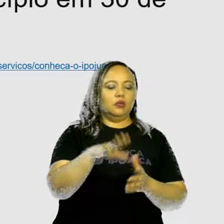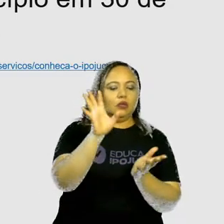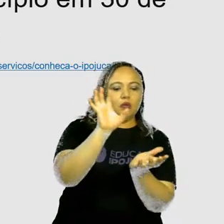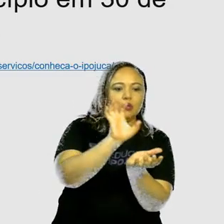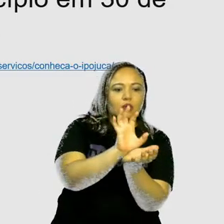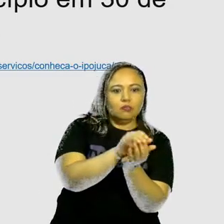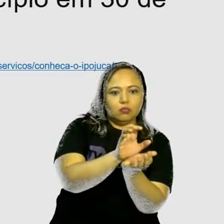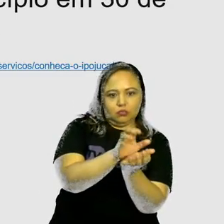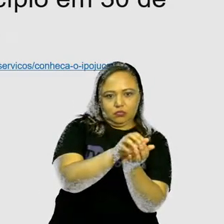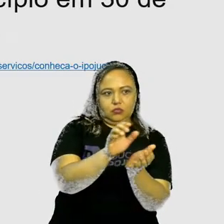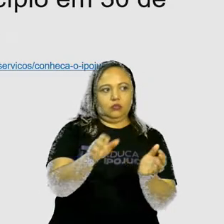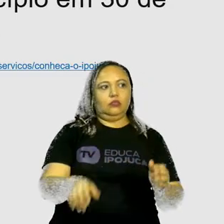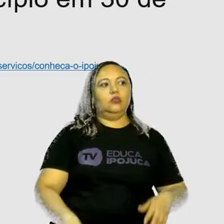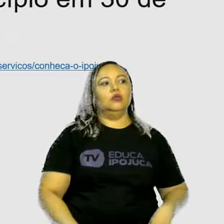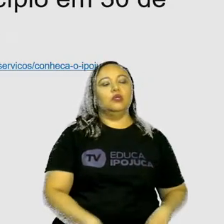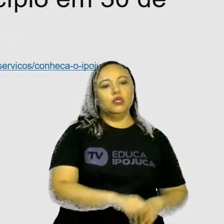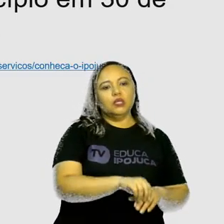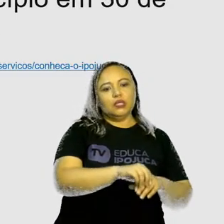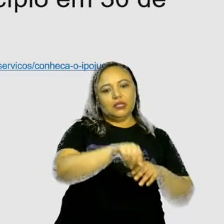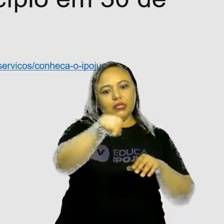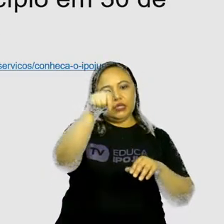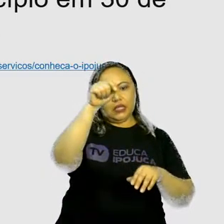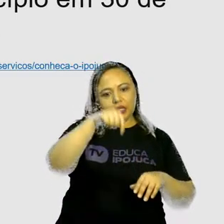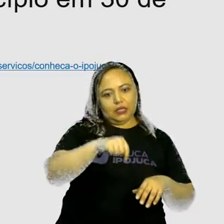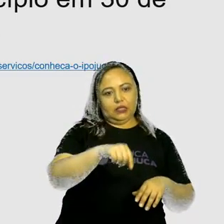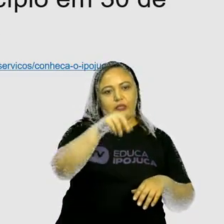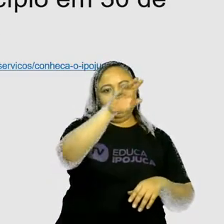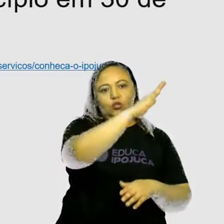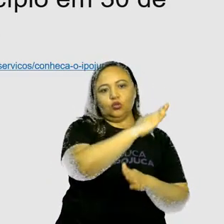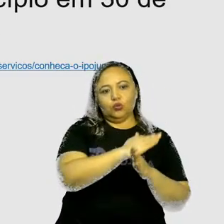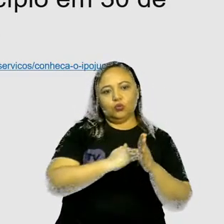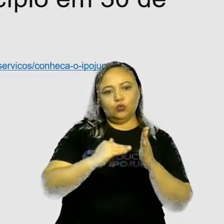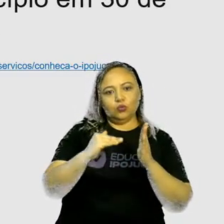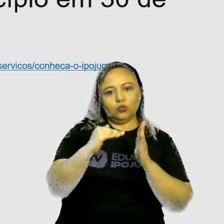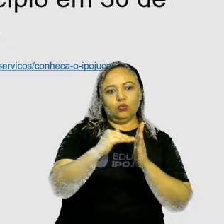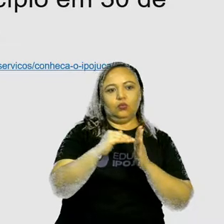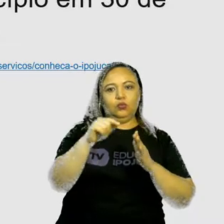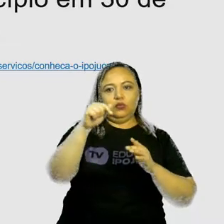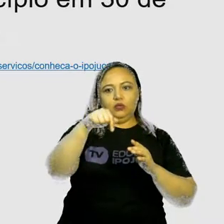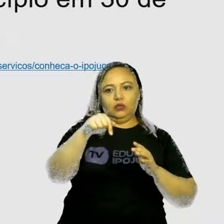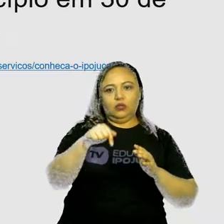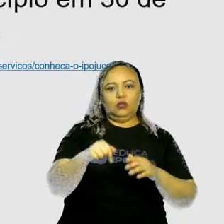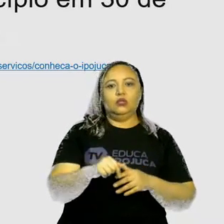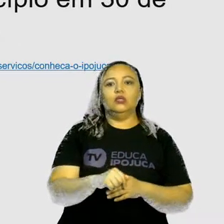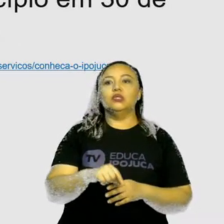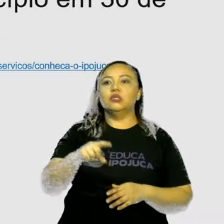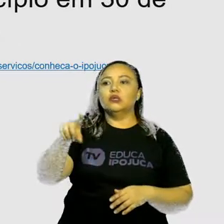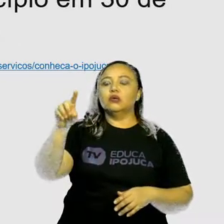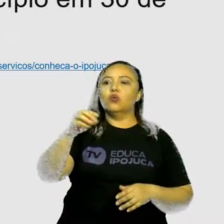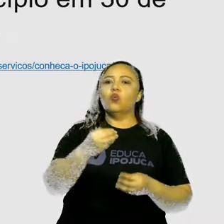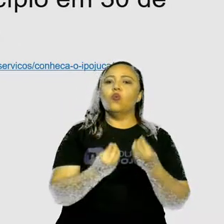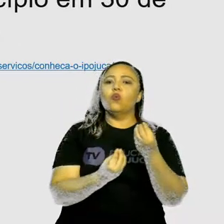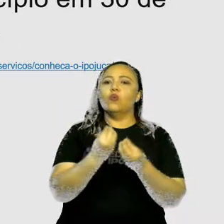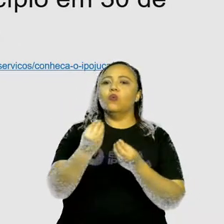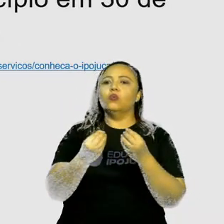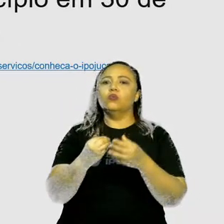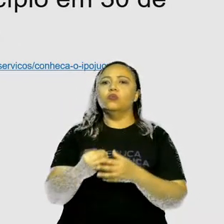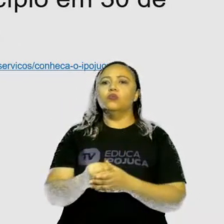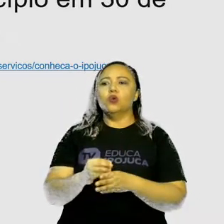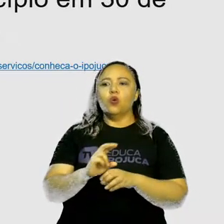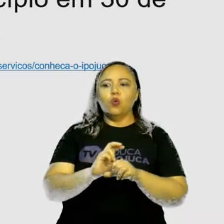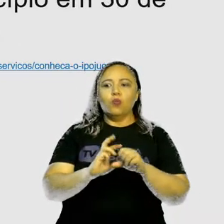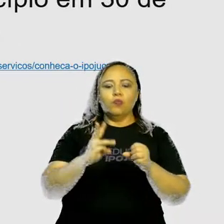chamam ipojucanos ou ipojuquenses. E tornou-se município em 30 de